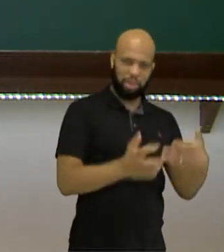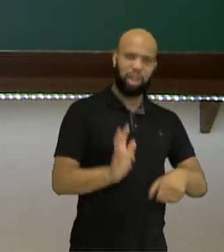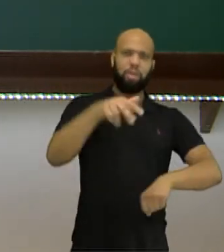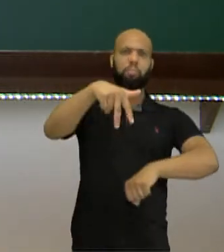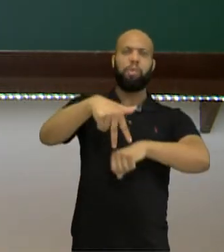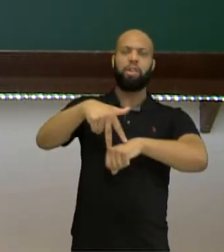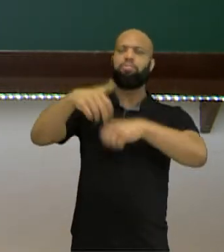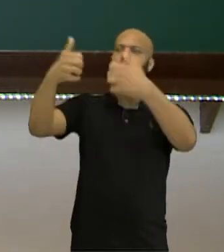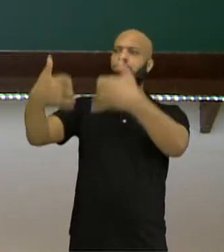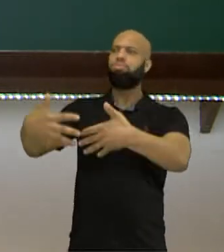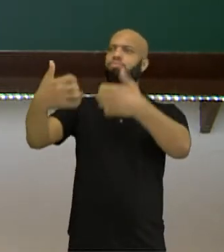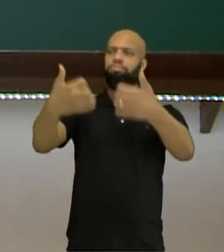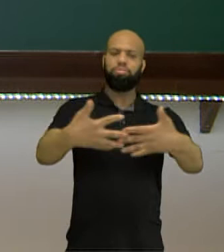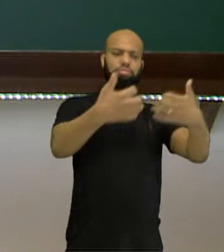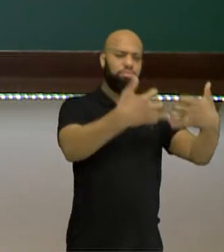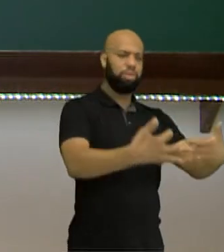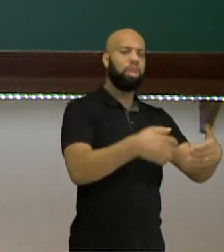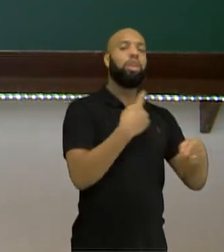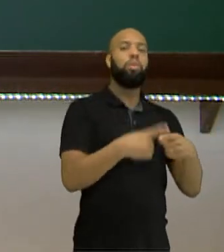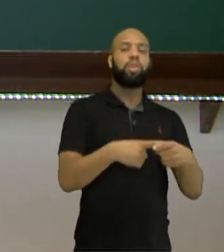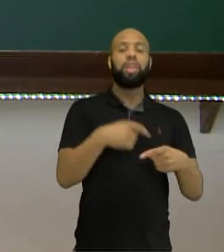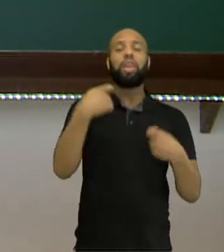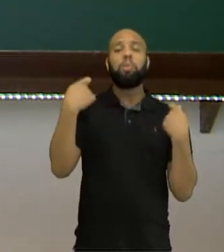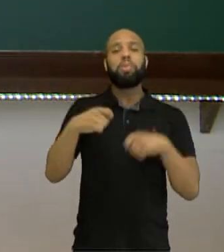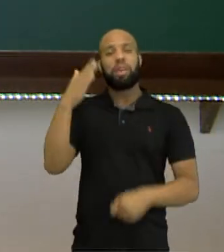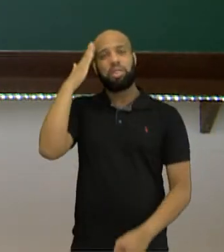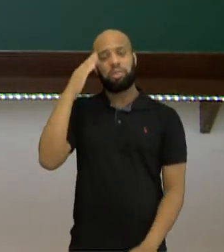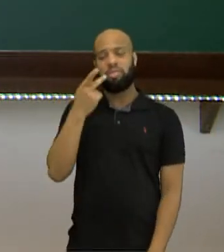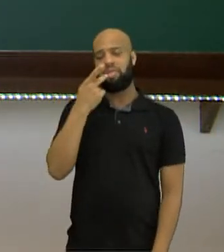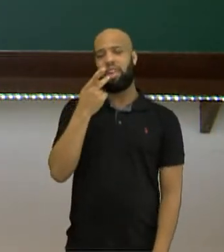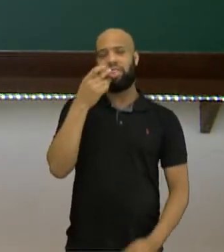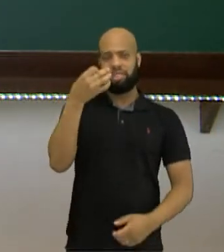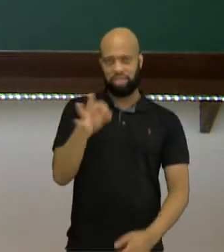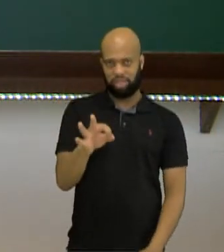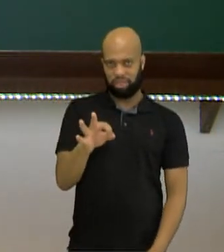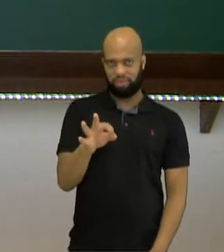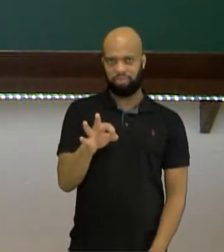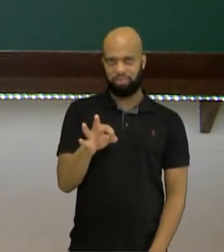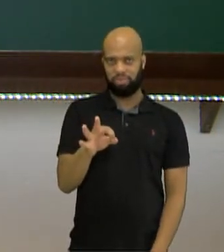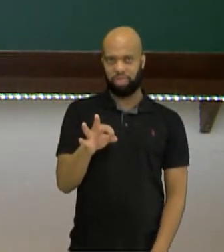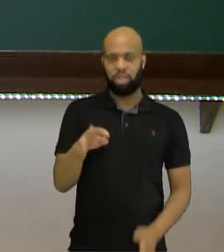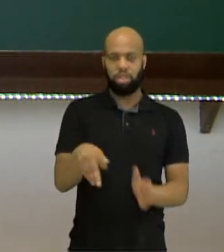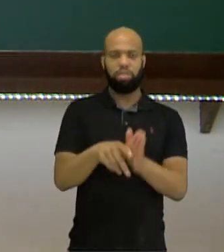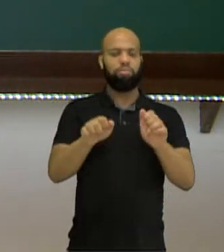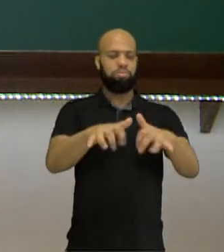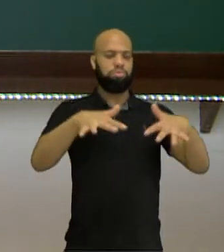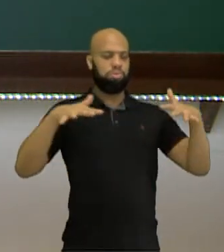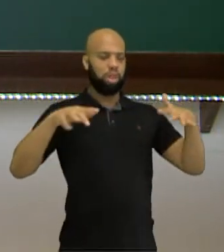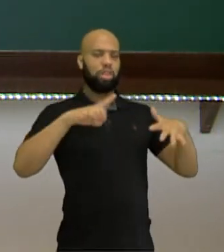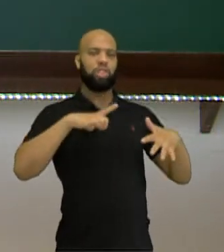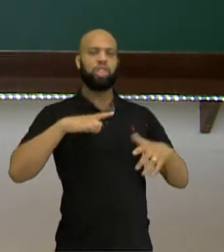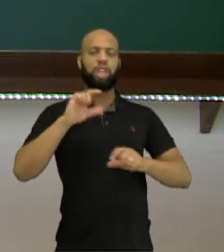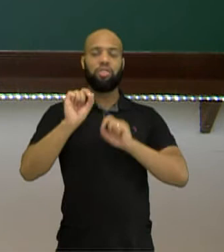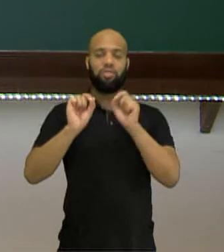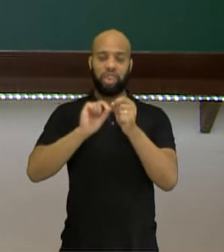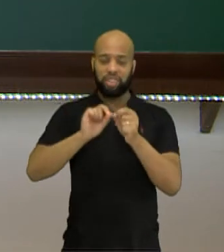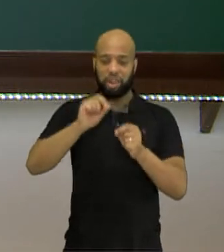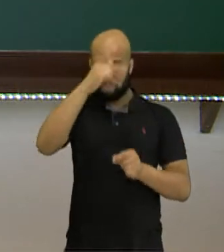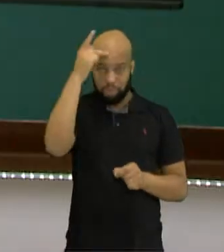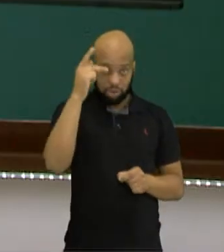que tinha das pessoas saberem falar corretamente em público falar com eloquência fala com persuasão